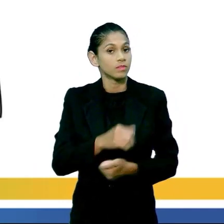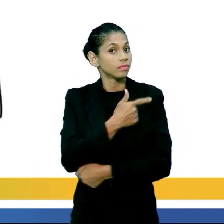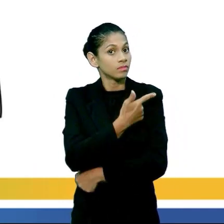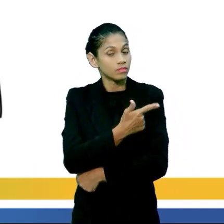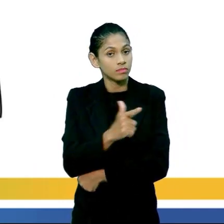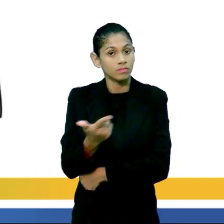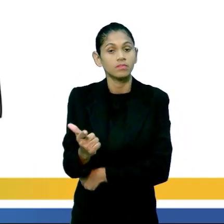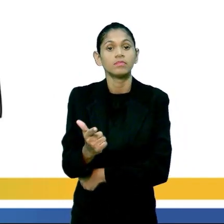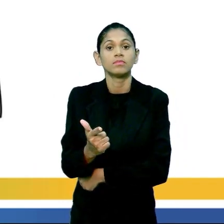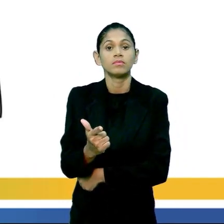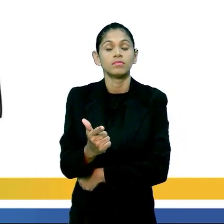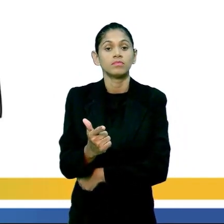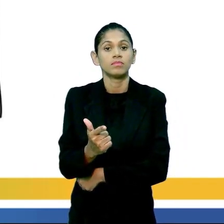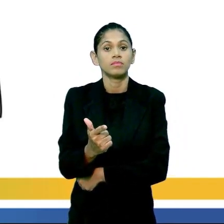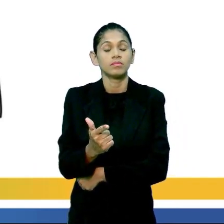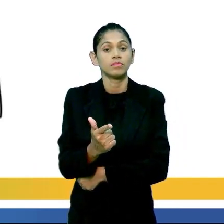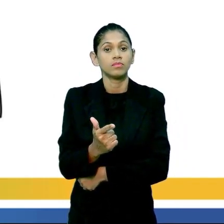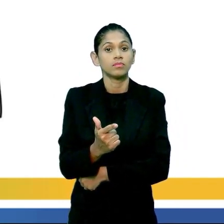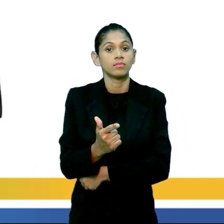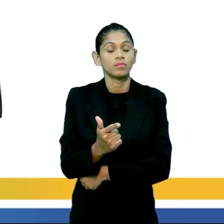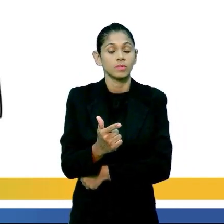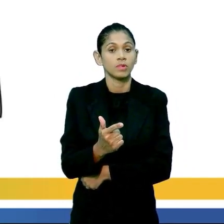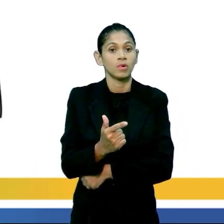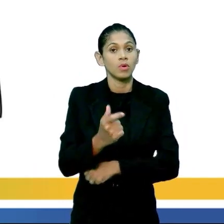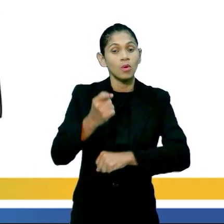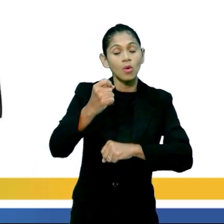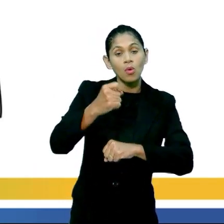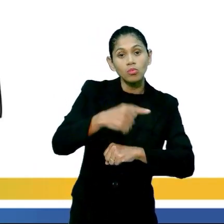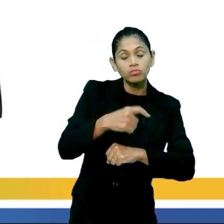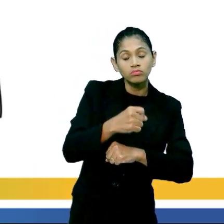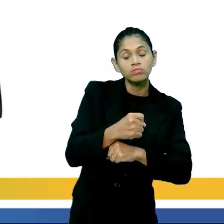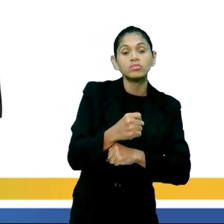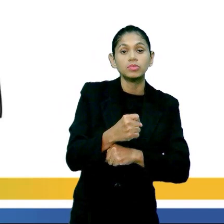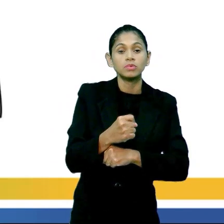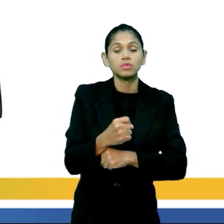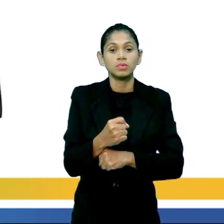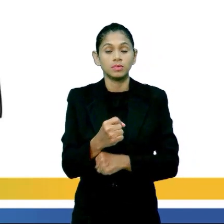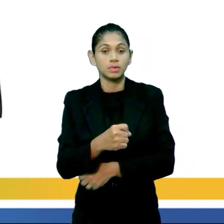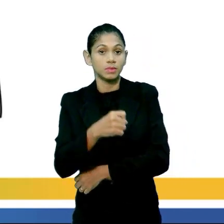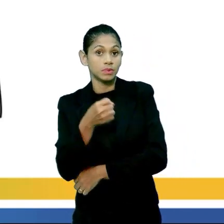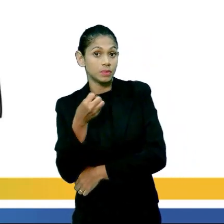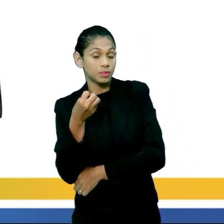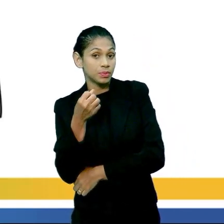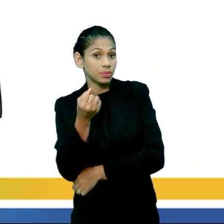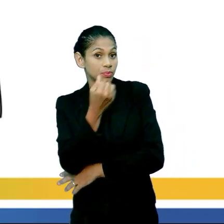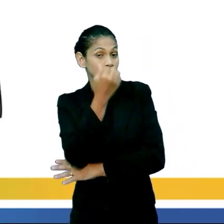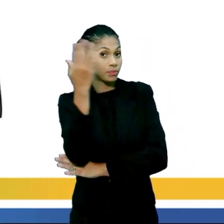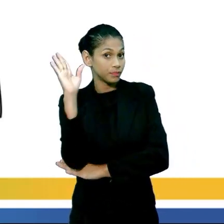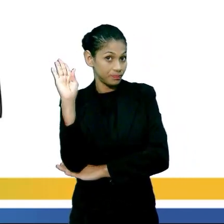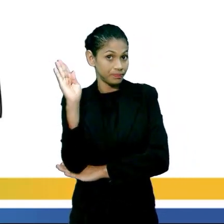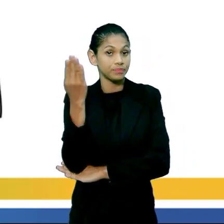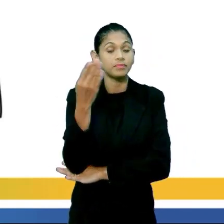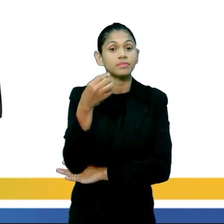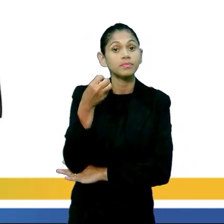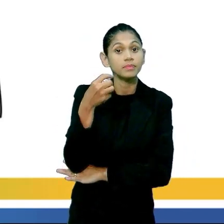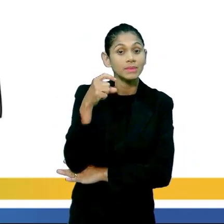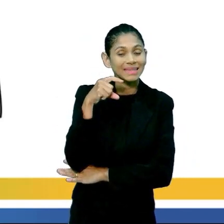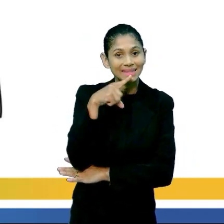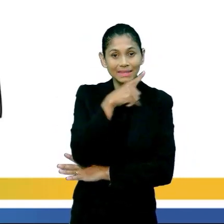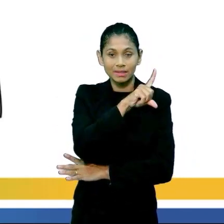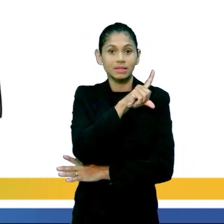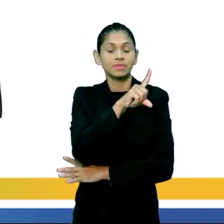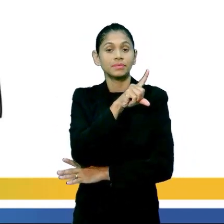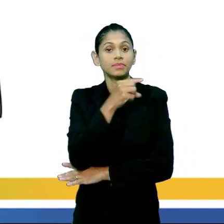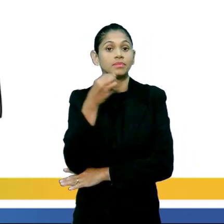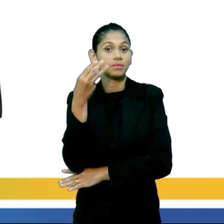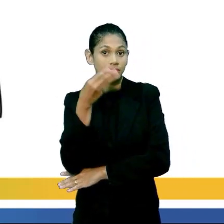havia ainda o cultivo da cana-de-açúcar. A atividade era a extrativista. Então, como você está vendo aí,